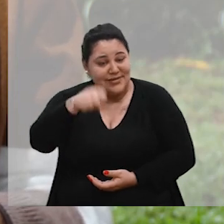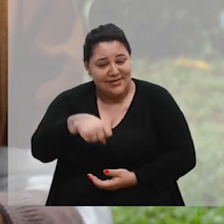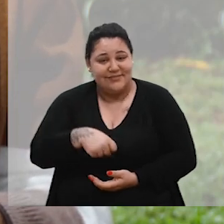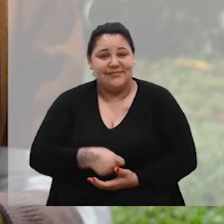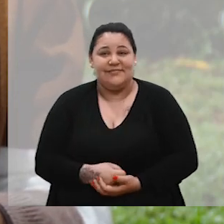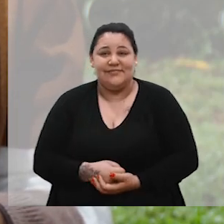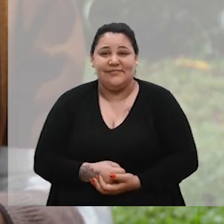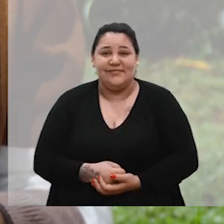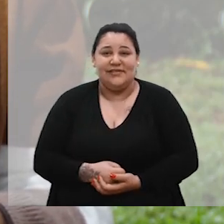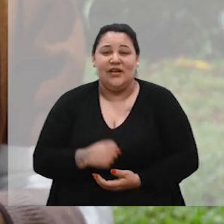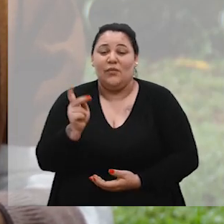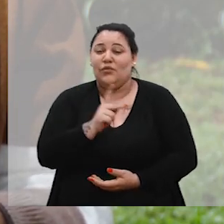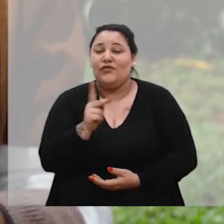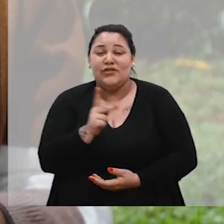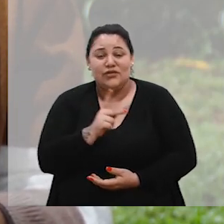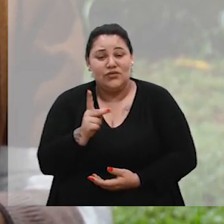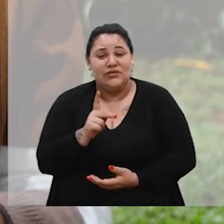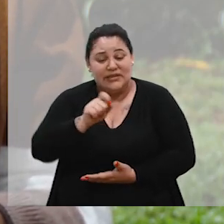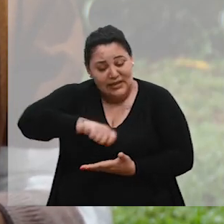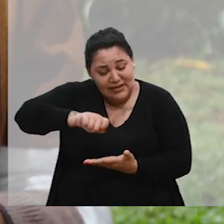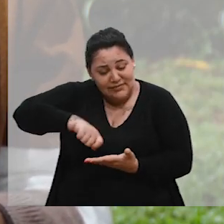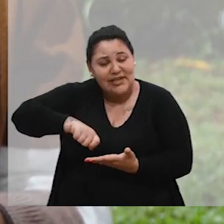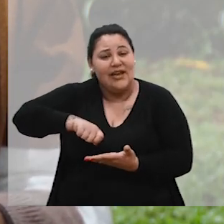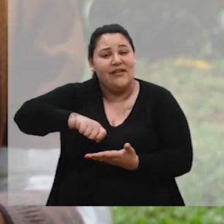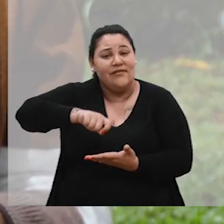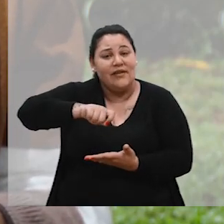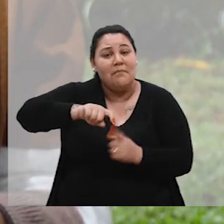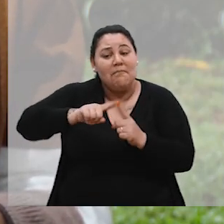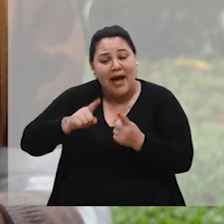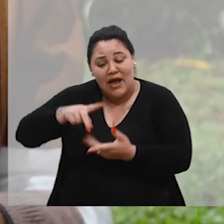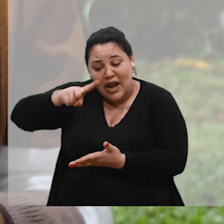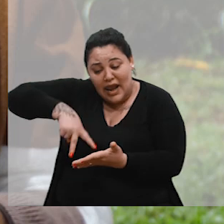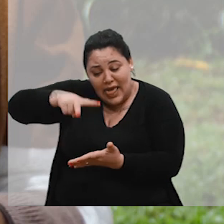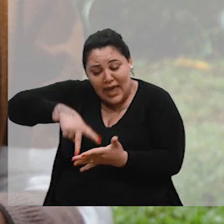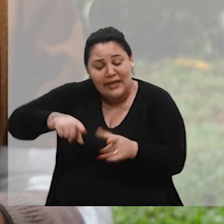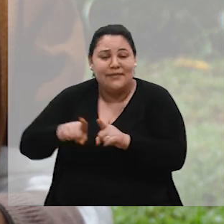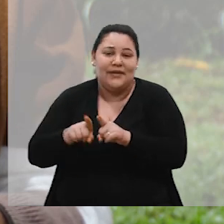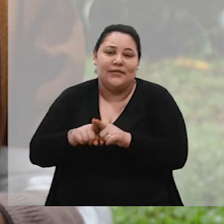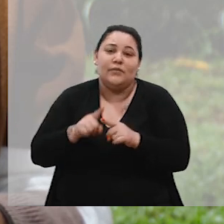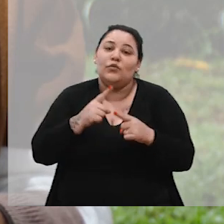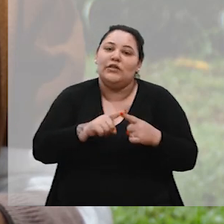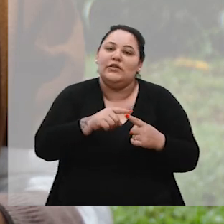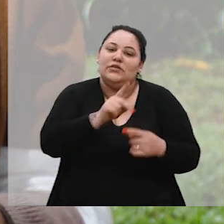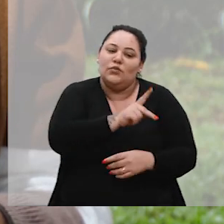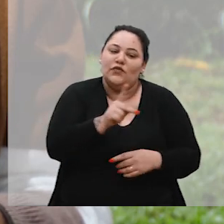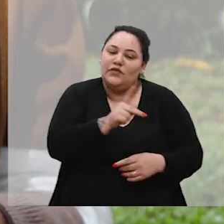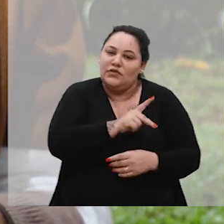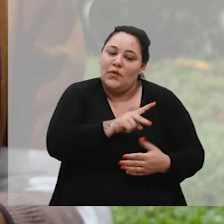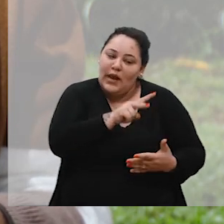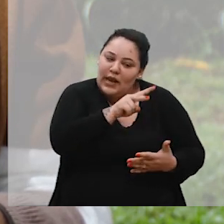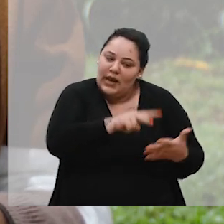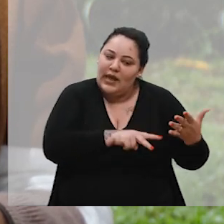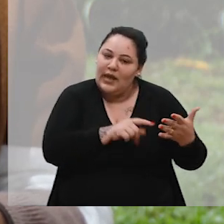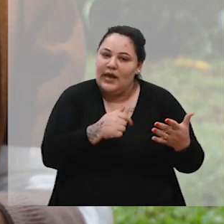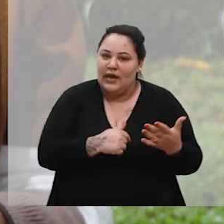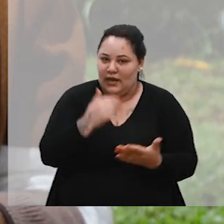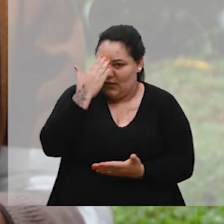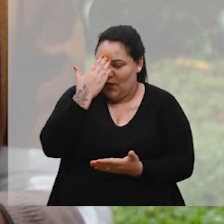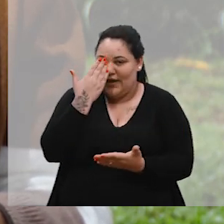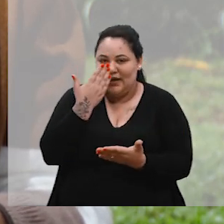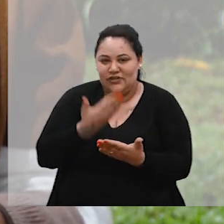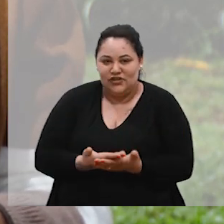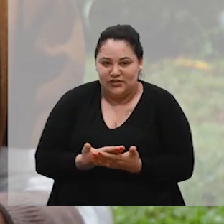de professores leitores. Se o professor é um leitor, acredito que ele vai passar esse